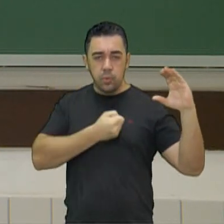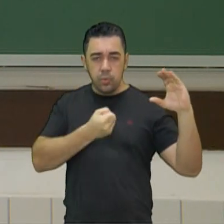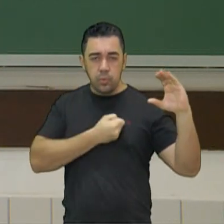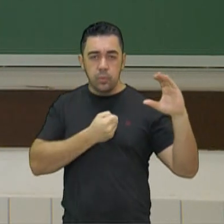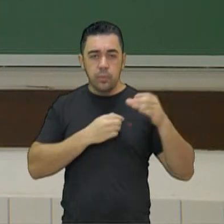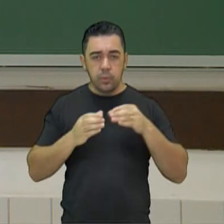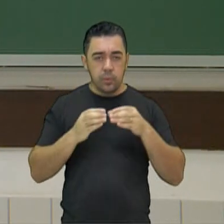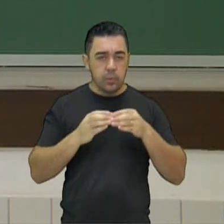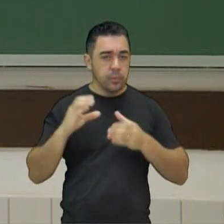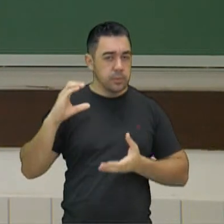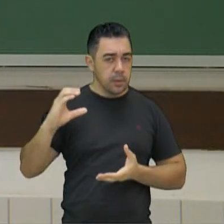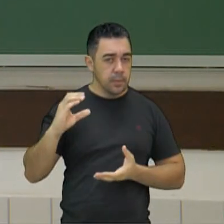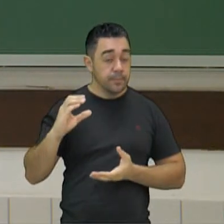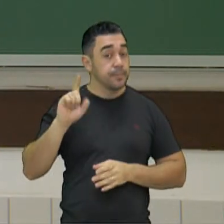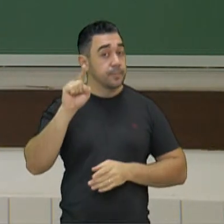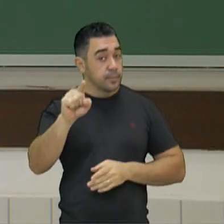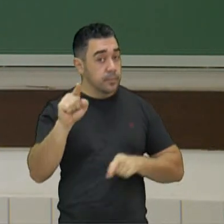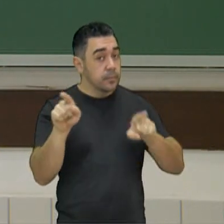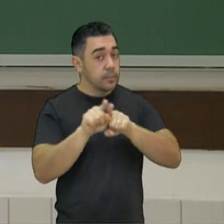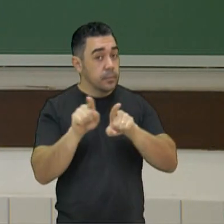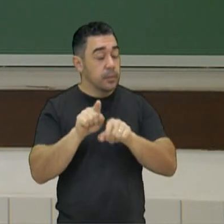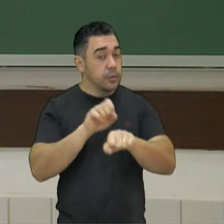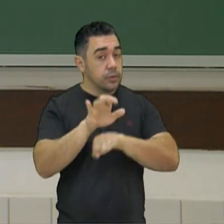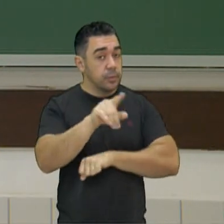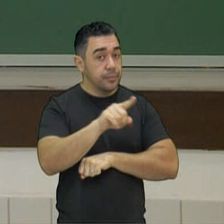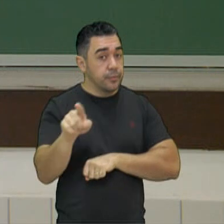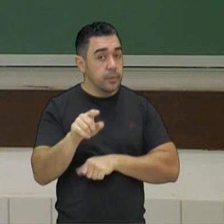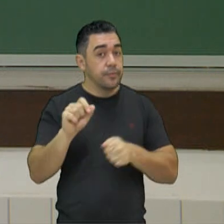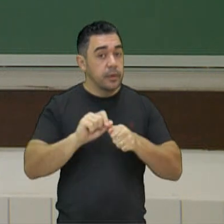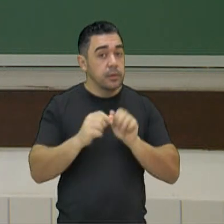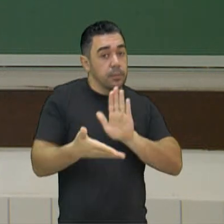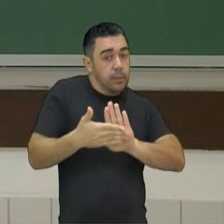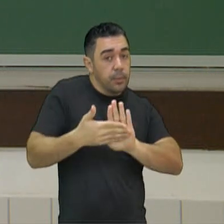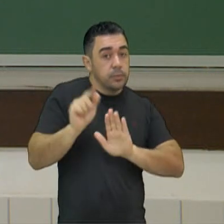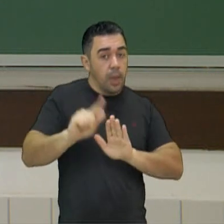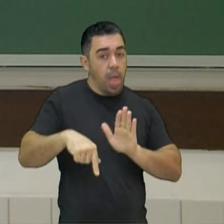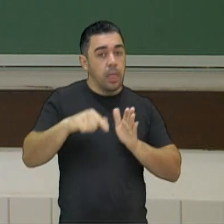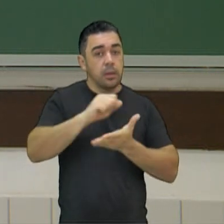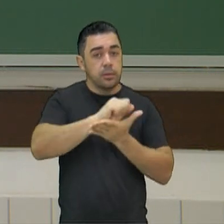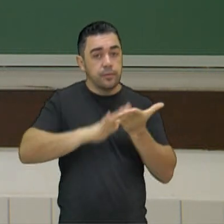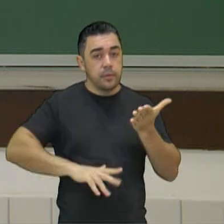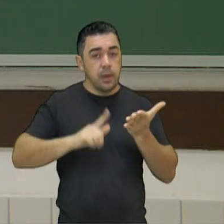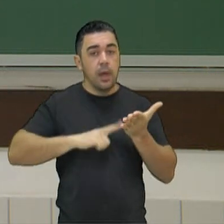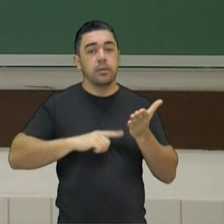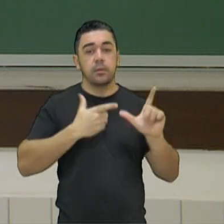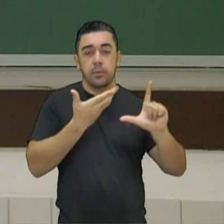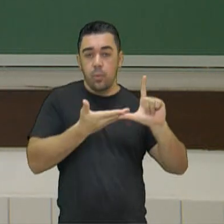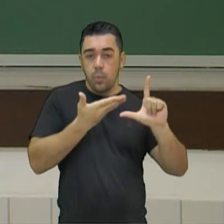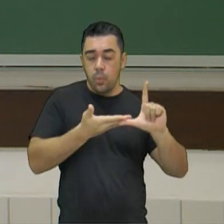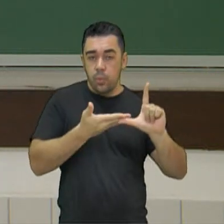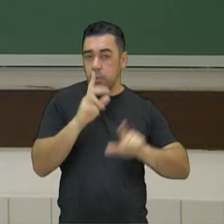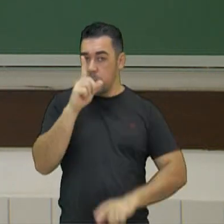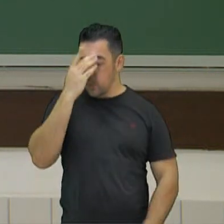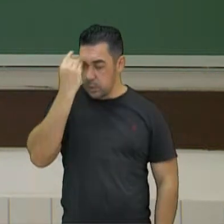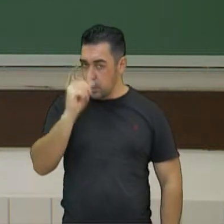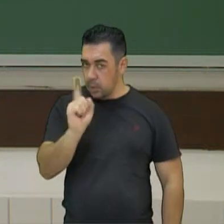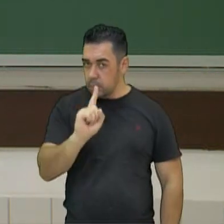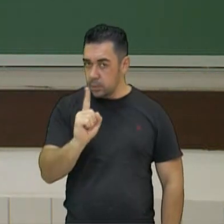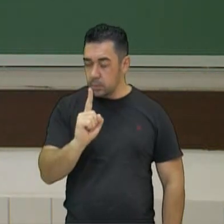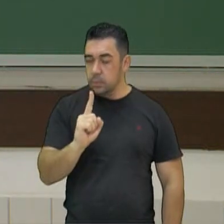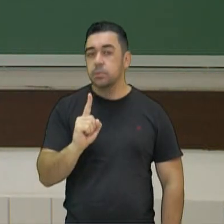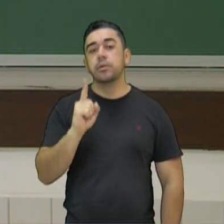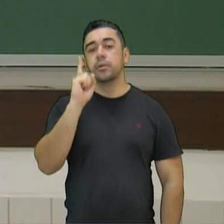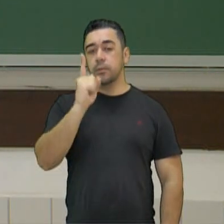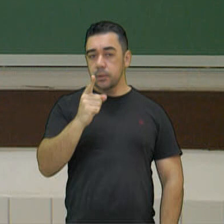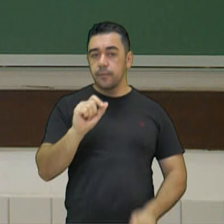e não vão deixar de fazer as atividades propostas no Class para vocês. Não deixem, pessoal, porque